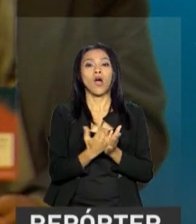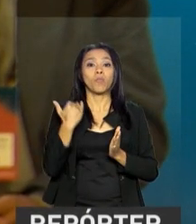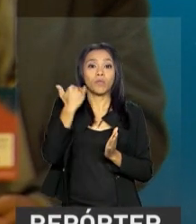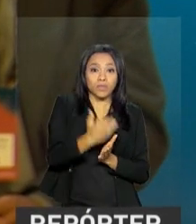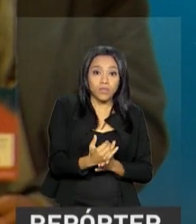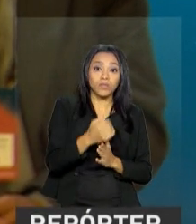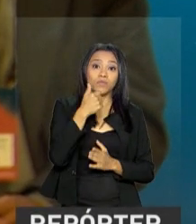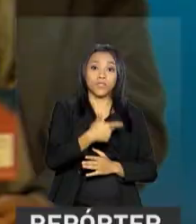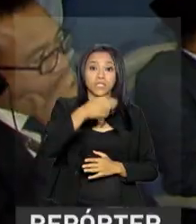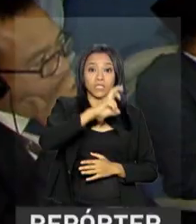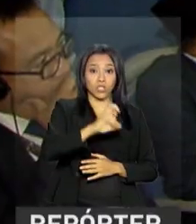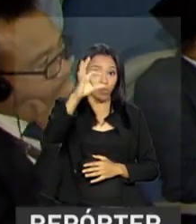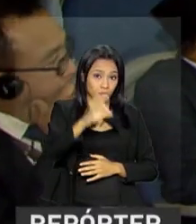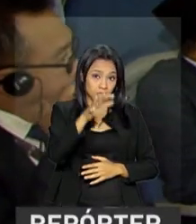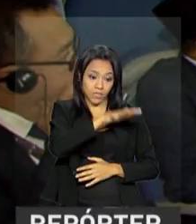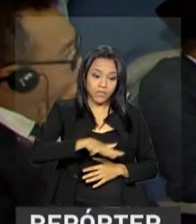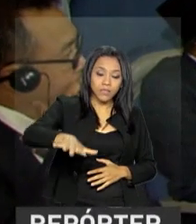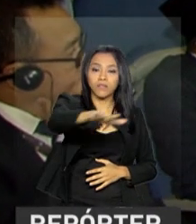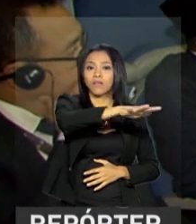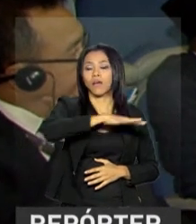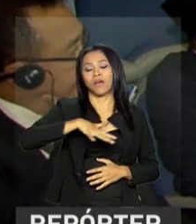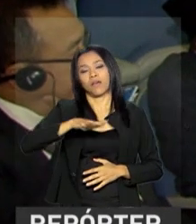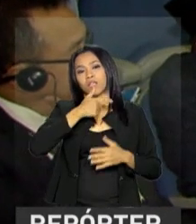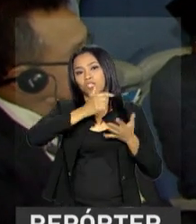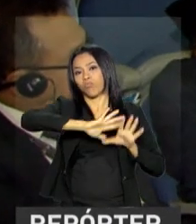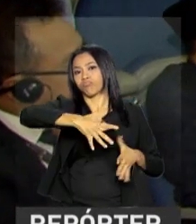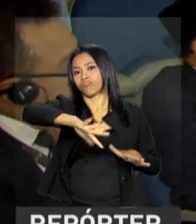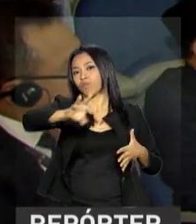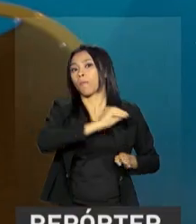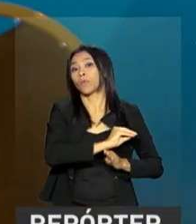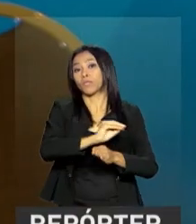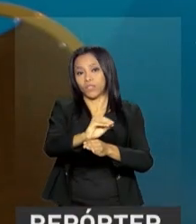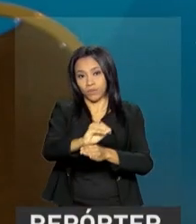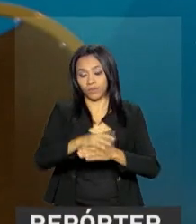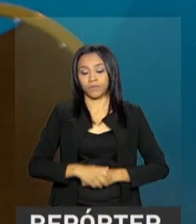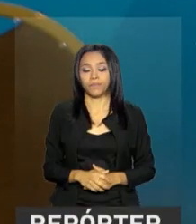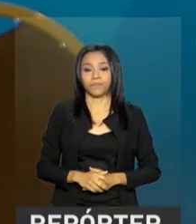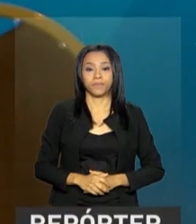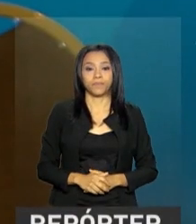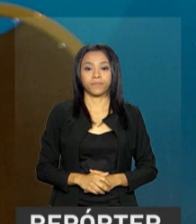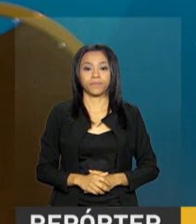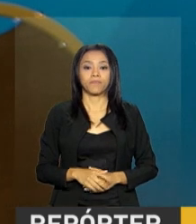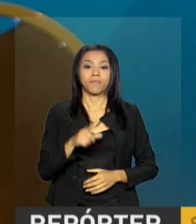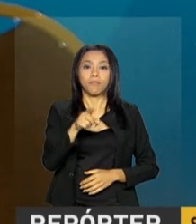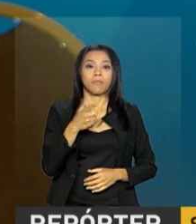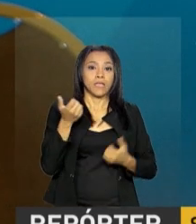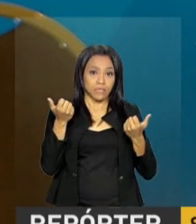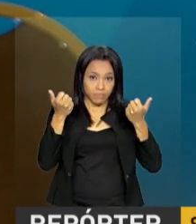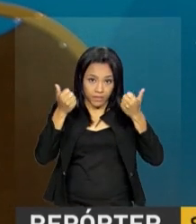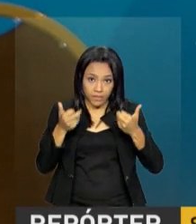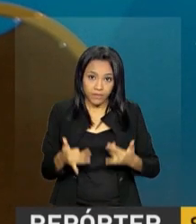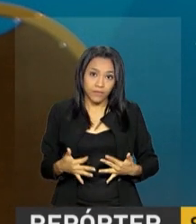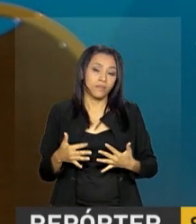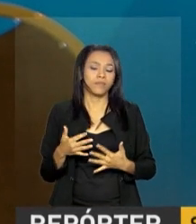para 25% o percentual de território marítimo brasileiro protegido. É um ganho fantástico na